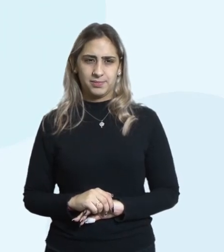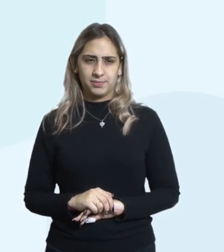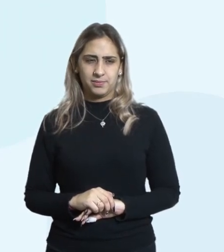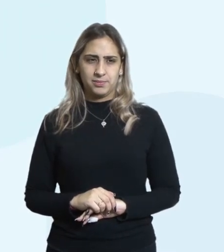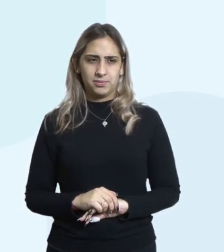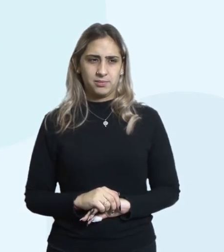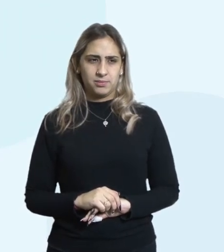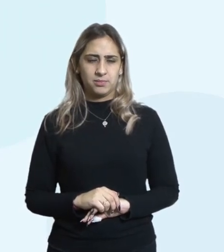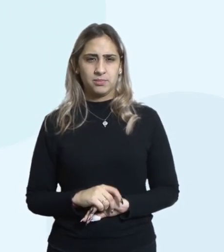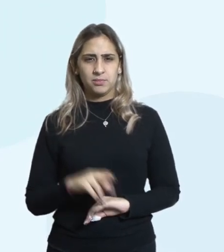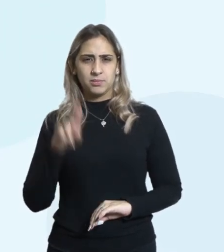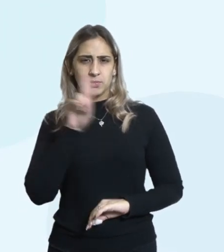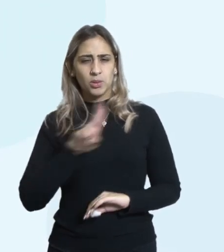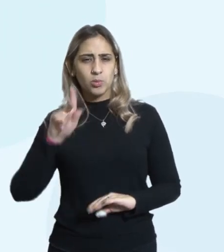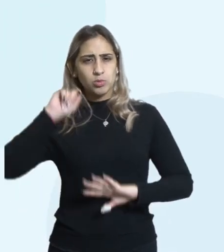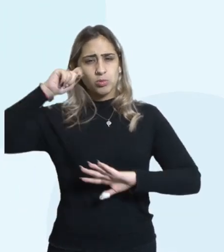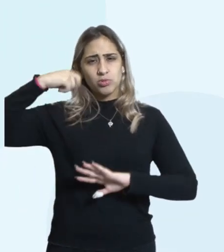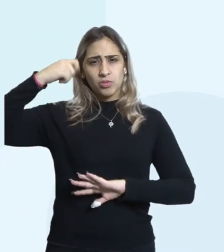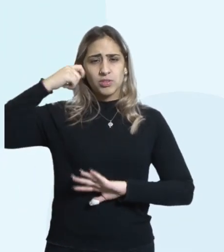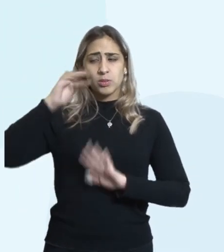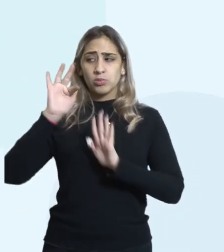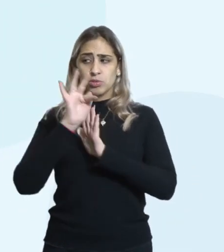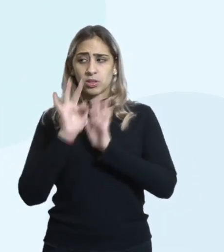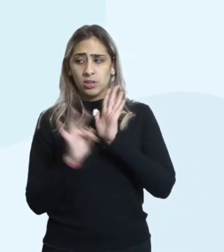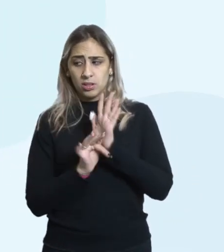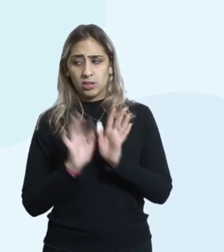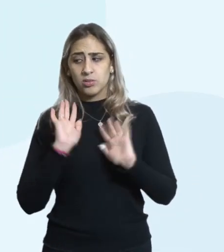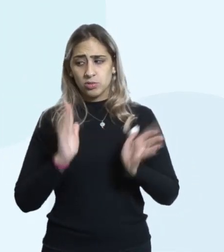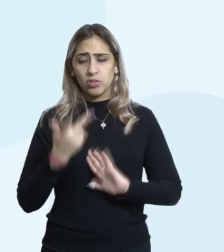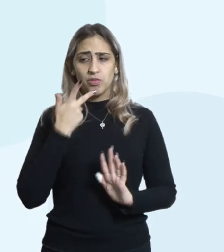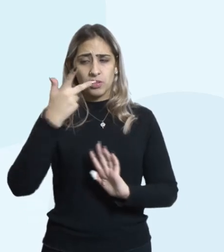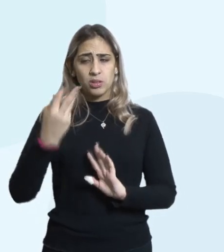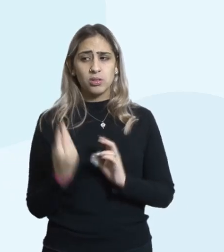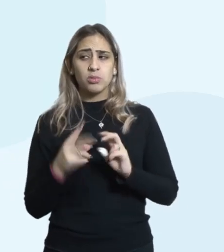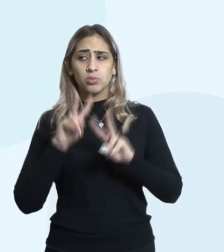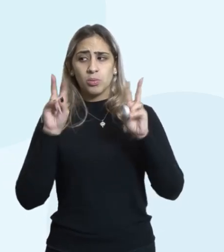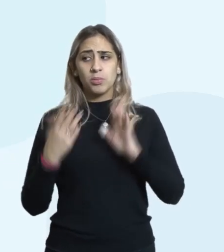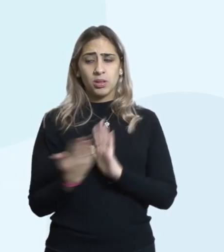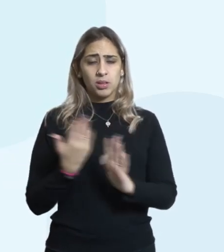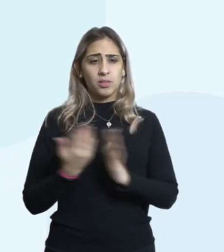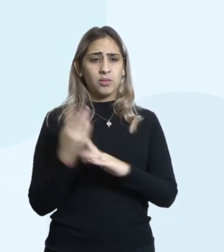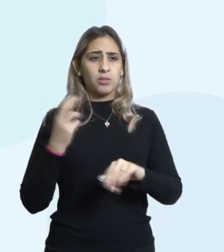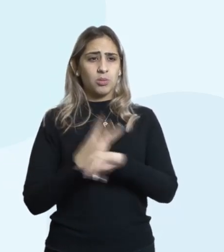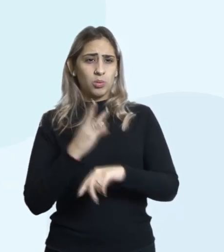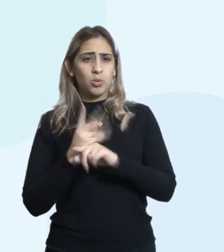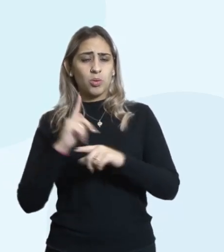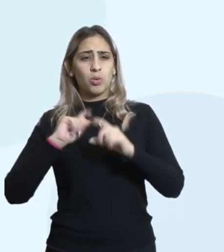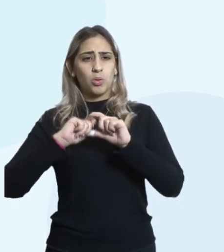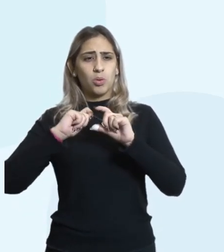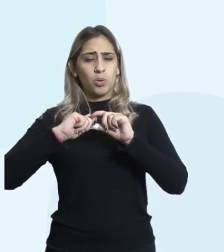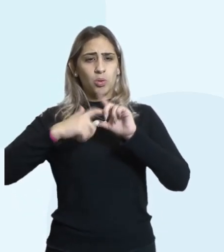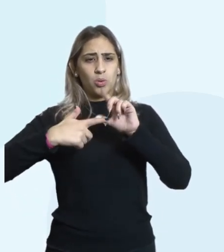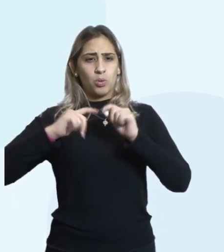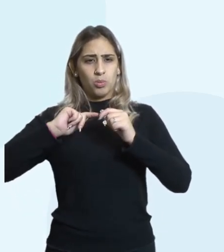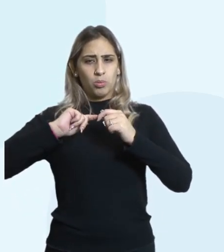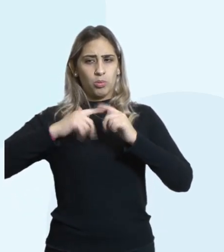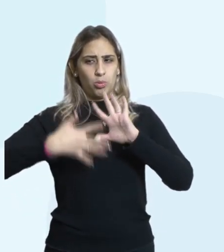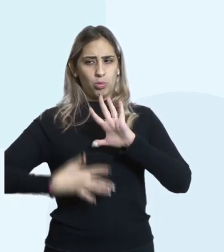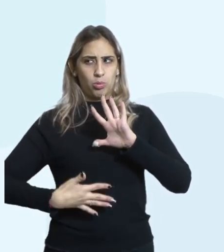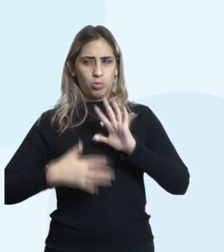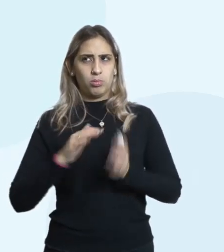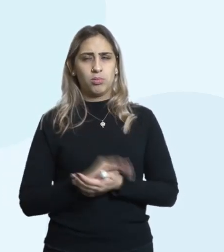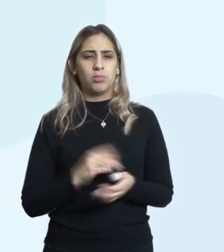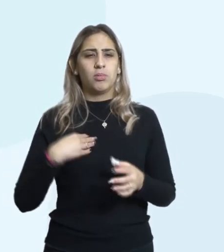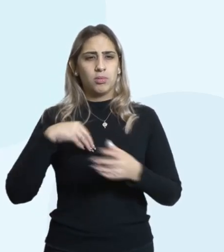a questão do uso de gravação de textos, eu já falei sobre livros, WhatsApp, Google Sala de Aula. Se o professor tiver um material para